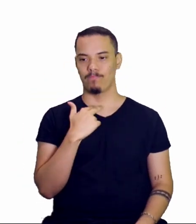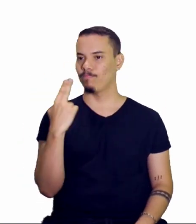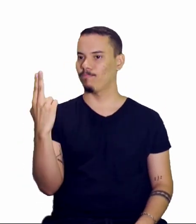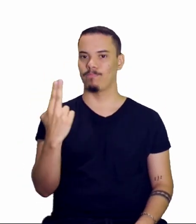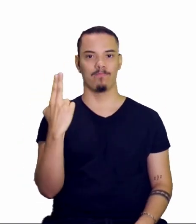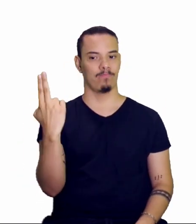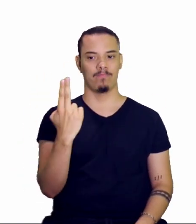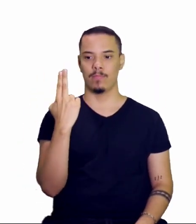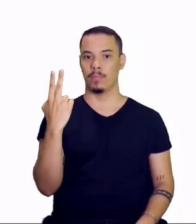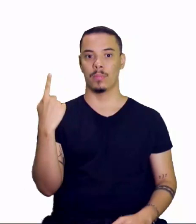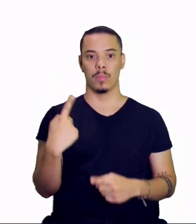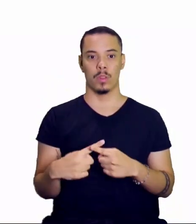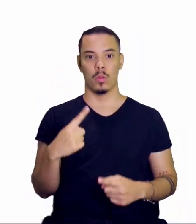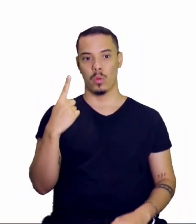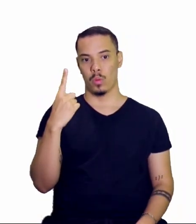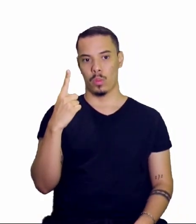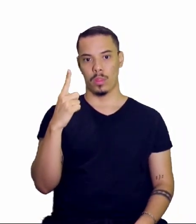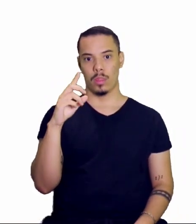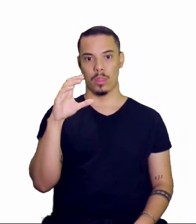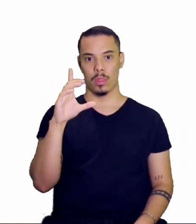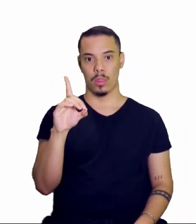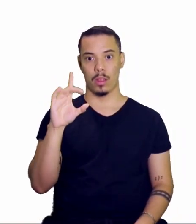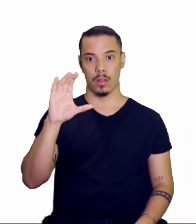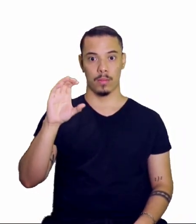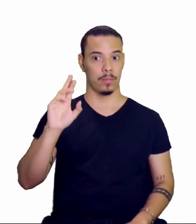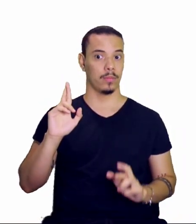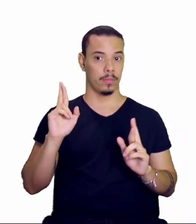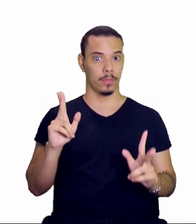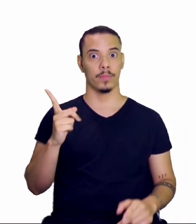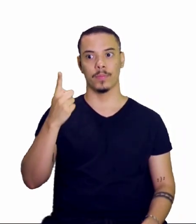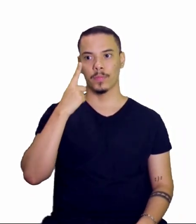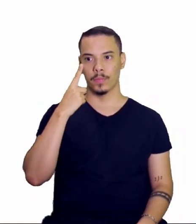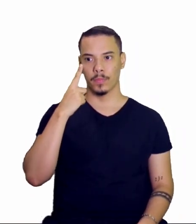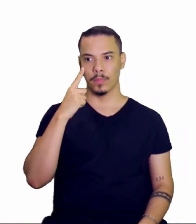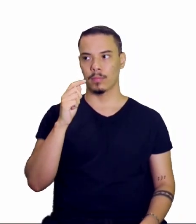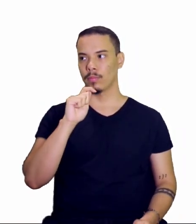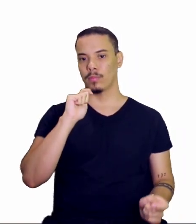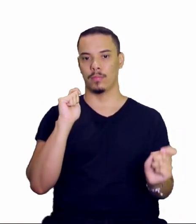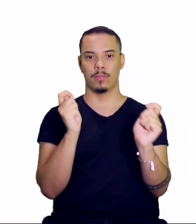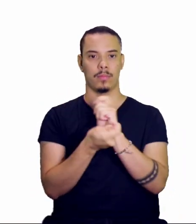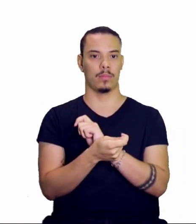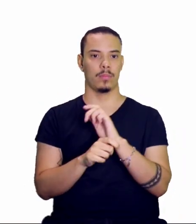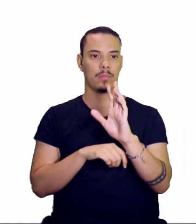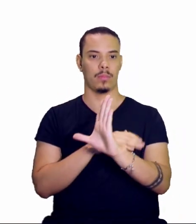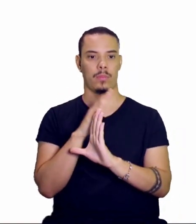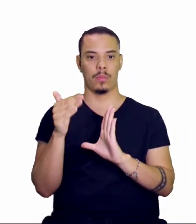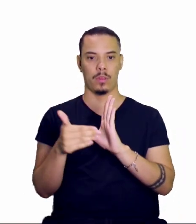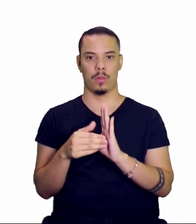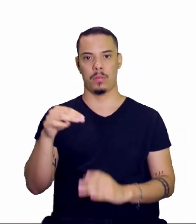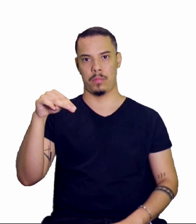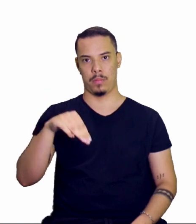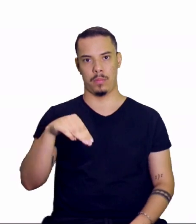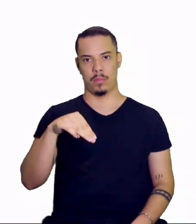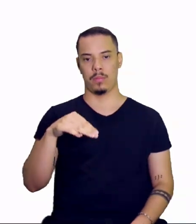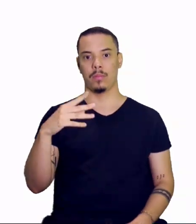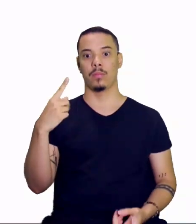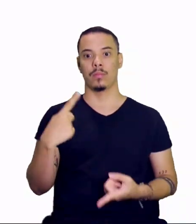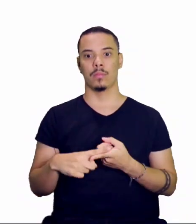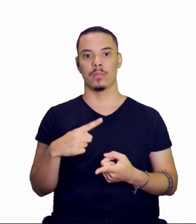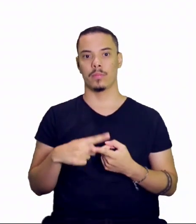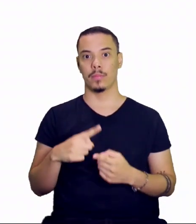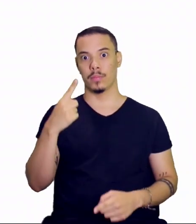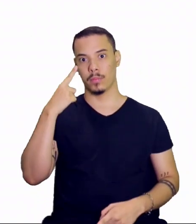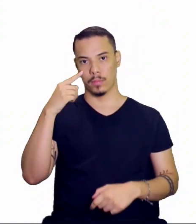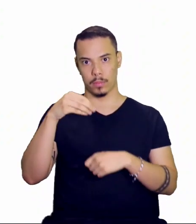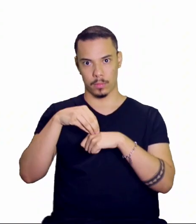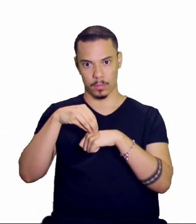porque Pode. um decâmetro não é 1 quilômetro, né? Então vamos ali transformar tudo em metros, porque, olha só, pessoal, se liga na